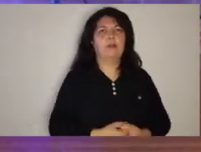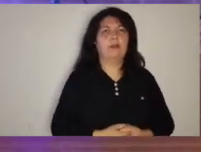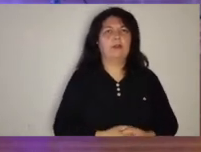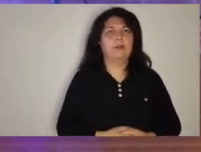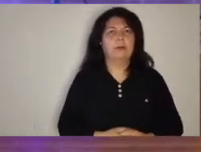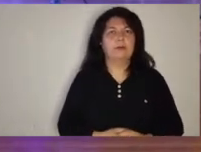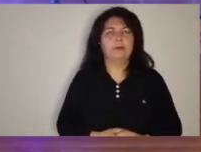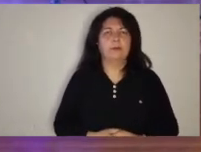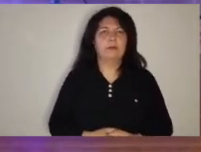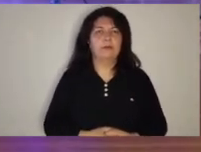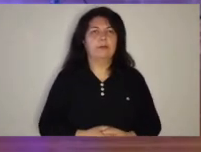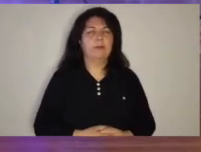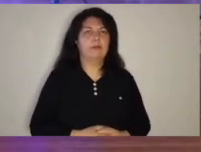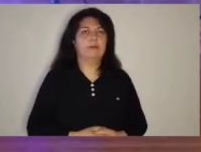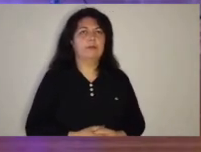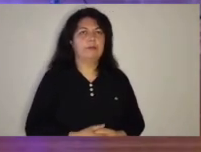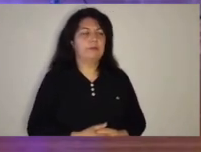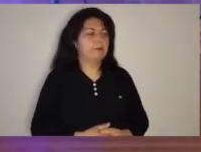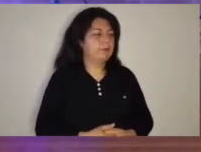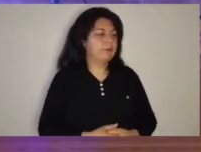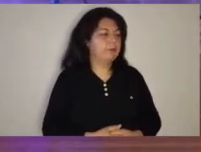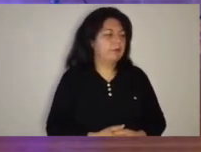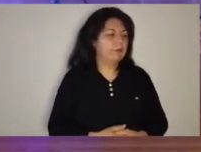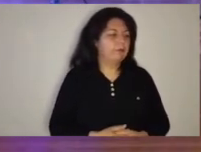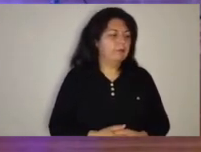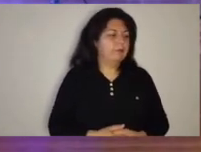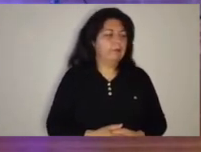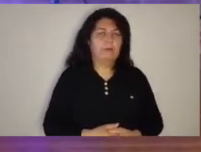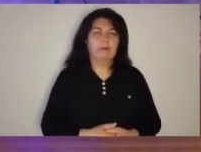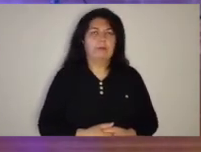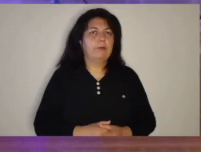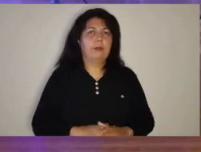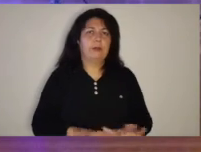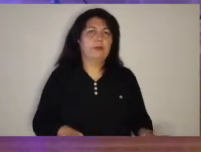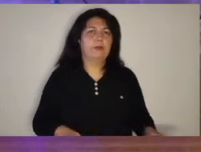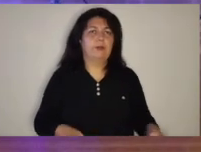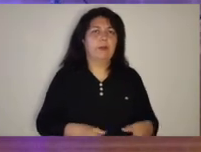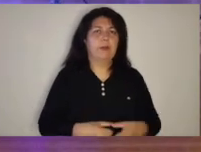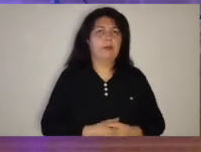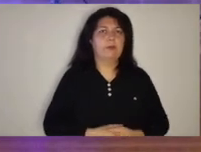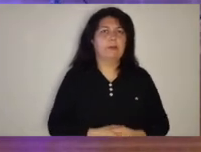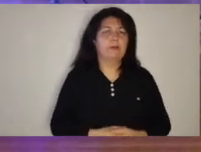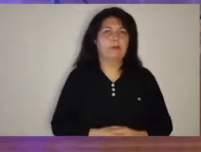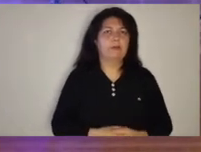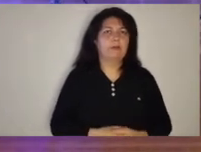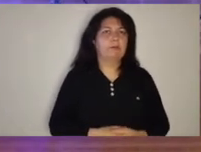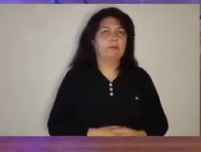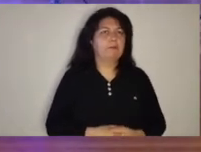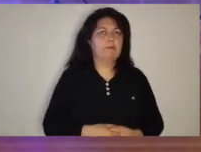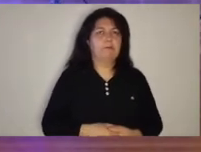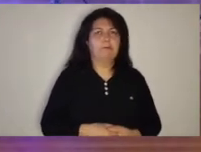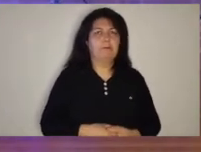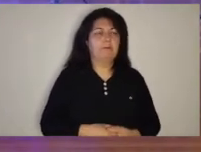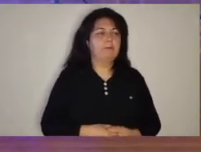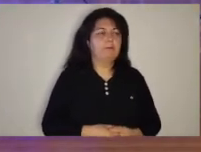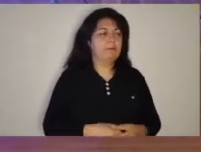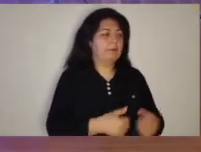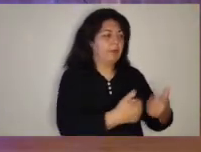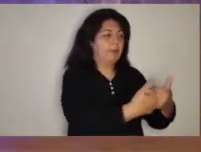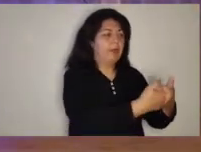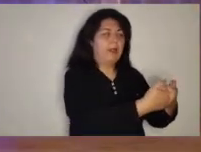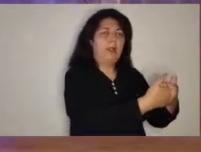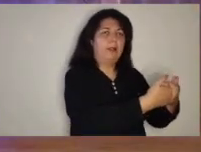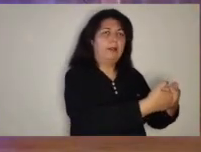estava ok, né? Menino, sai desse quartinho, a arca está aí, menino.